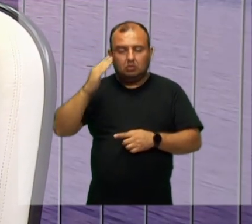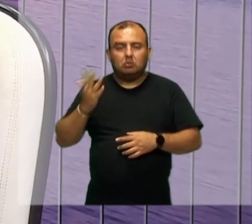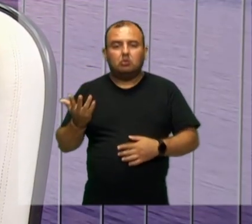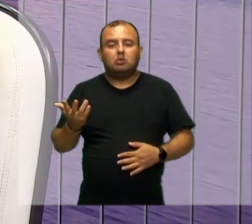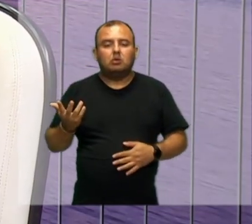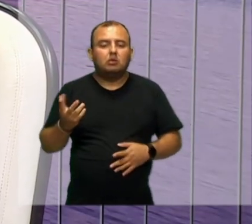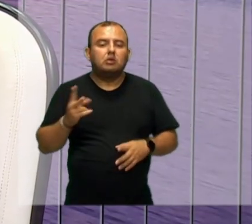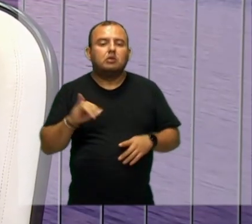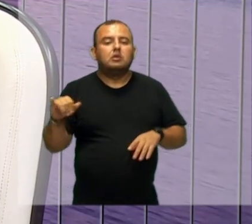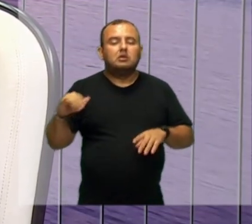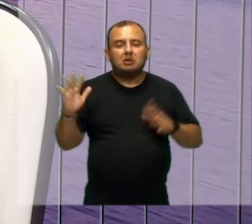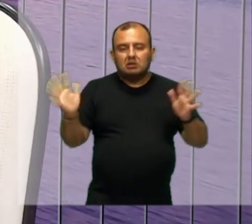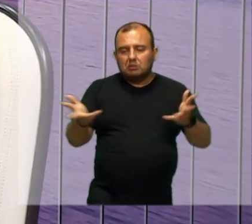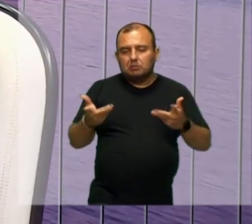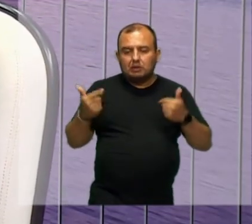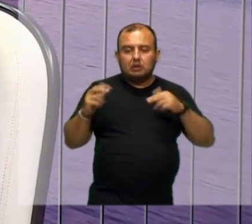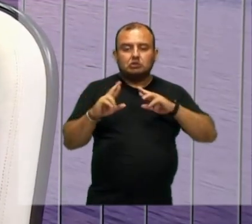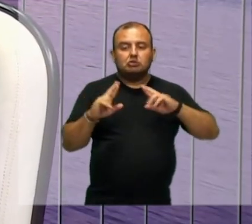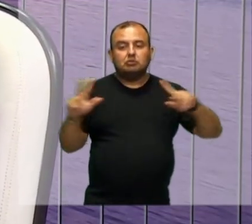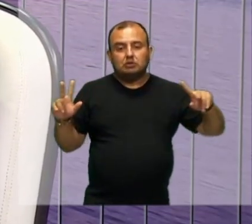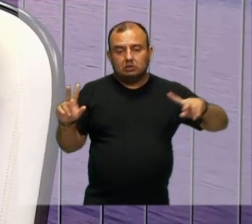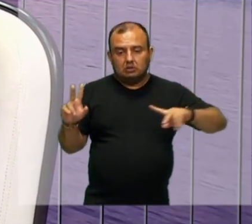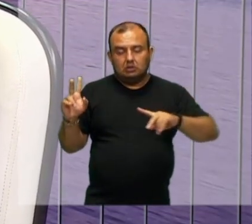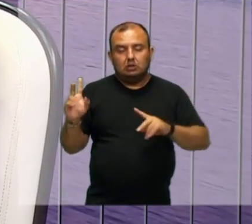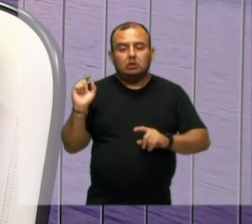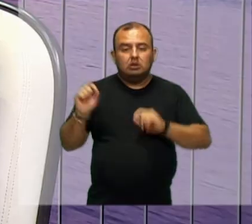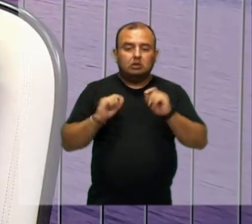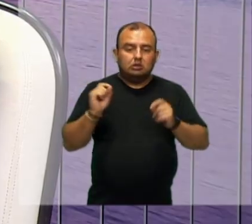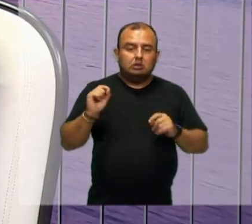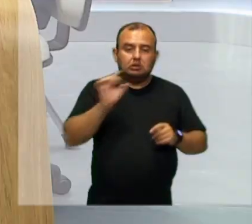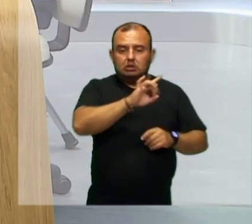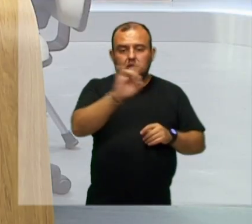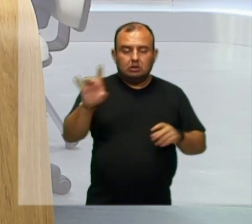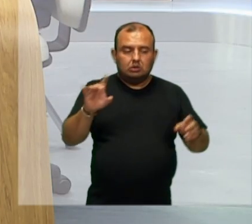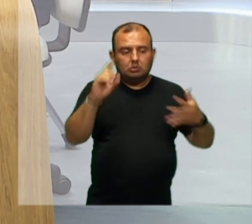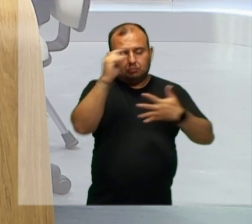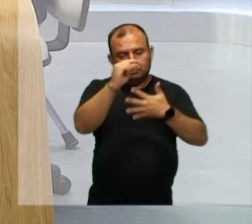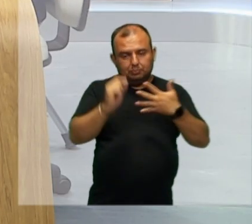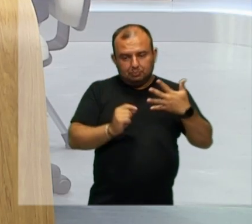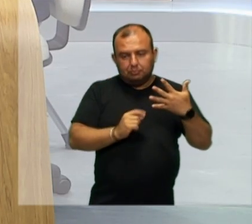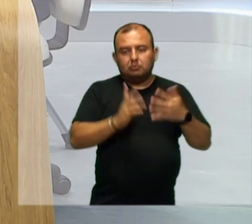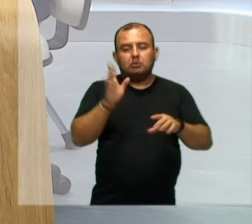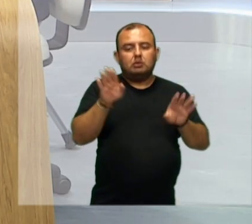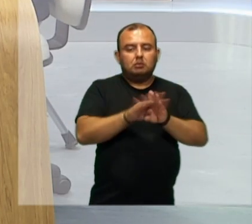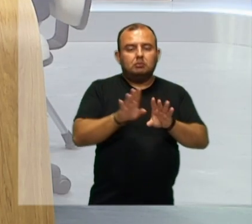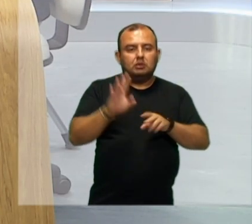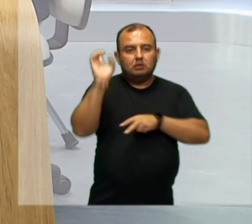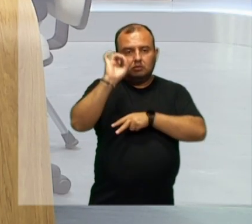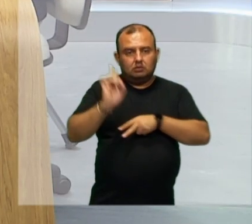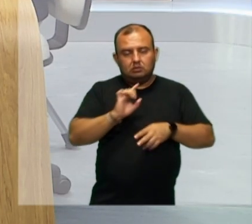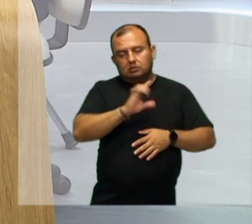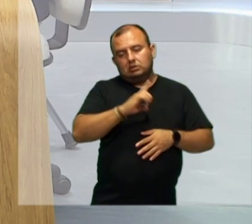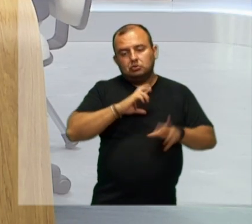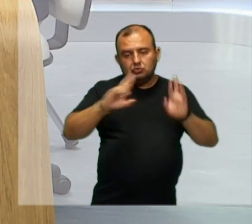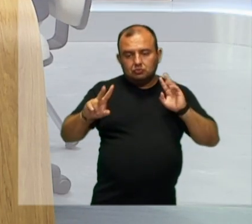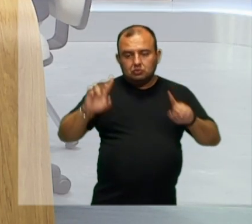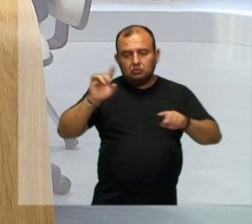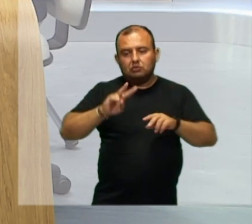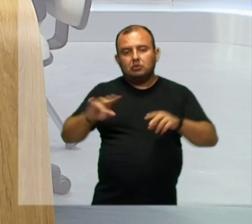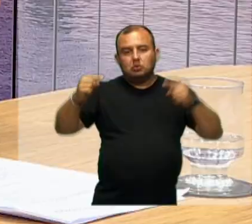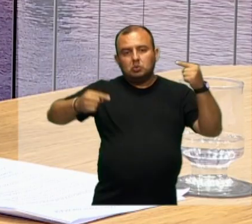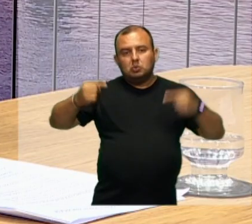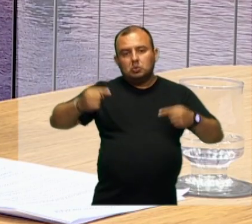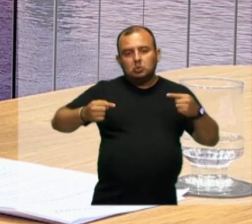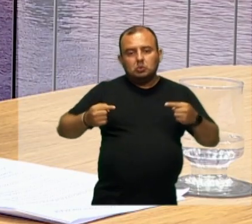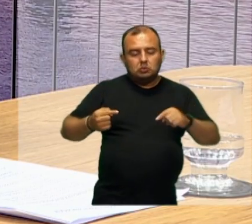tenha habilidades diferentes. Sim. Dentro de cada um dos espectros, a gente acaba sendo colocado ali para competir. E assim,